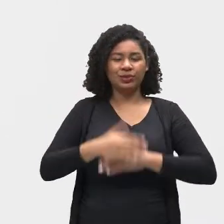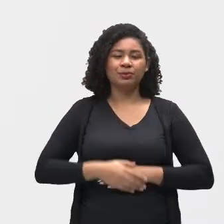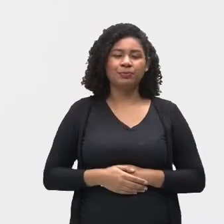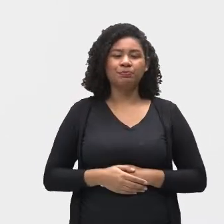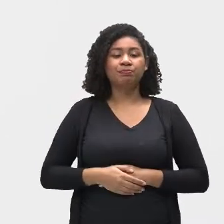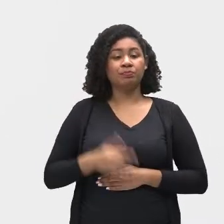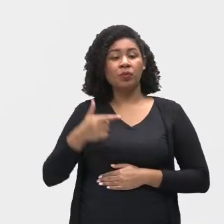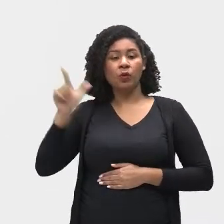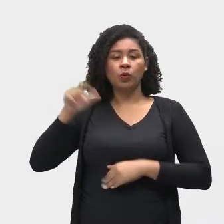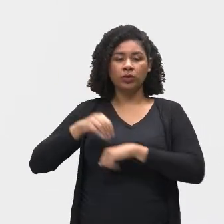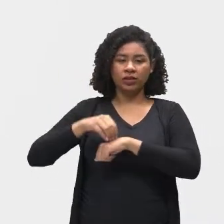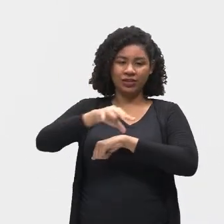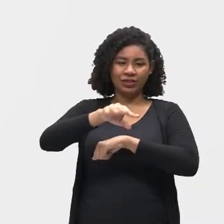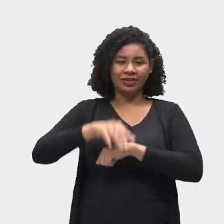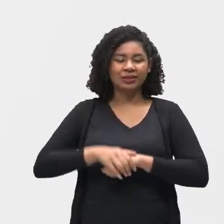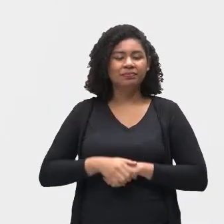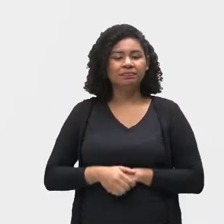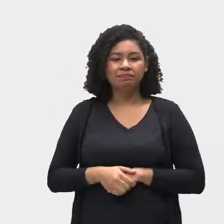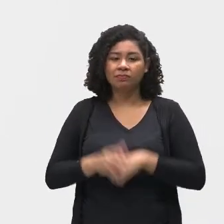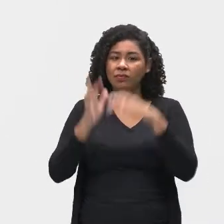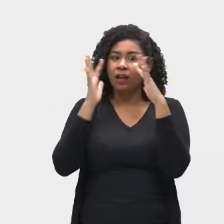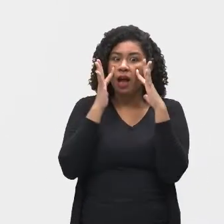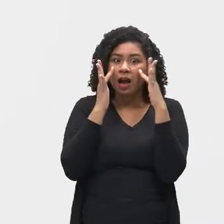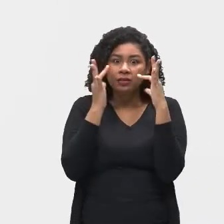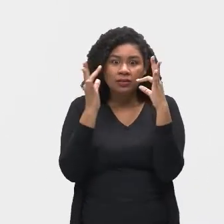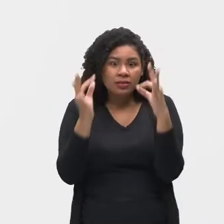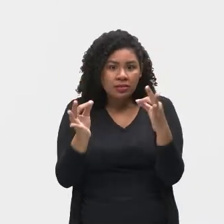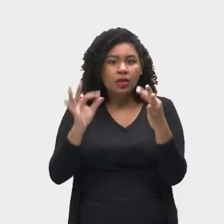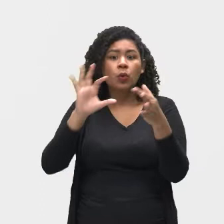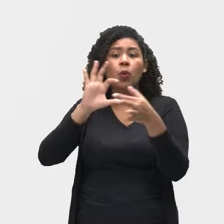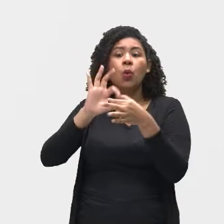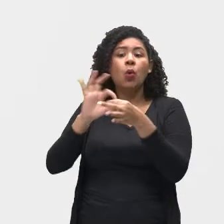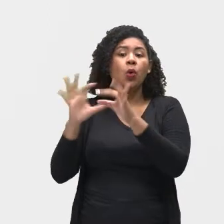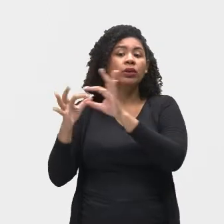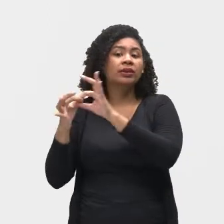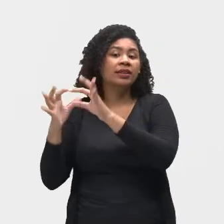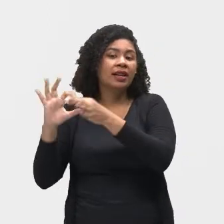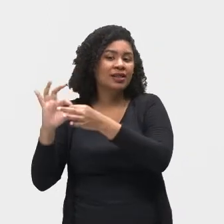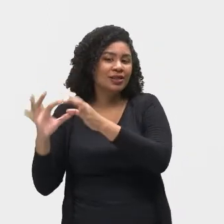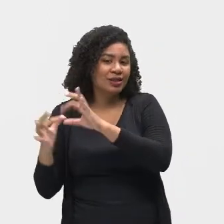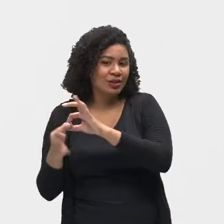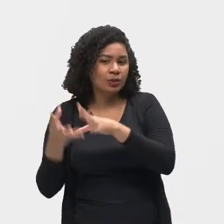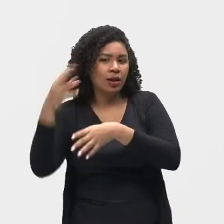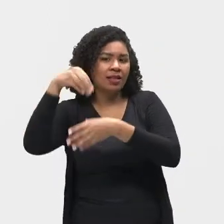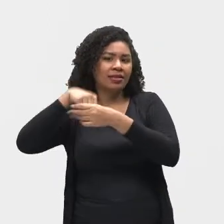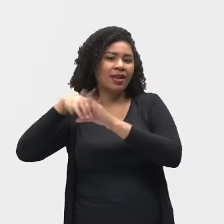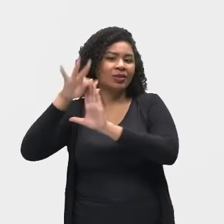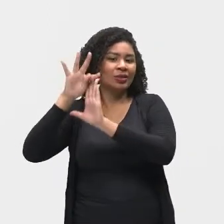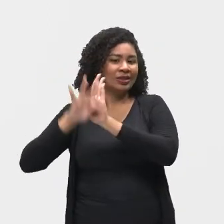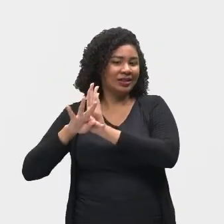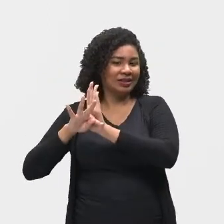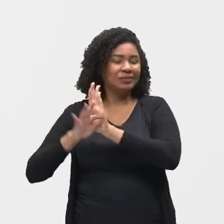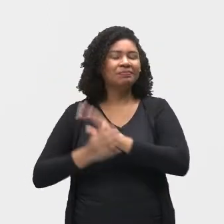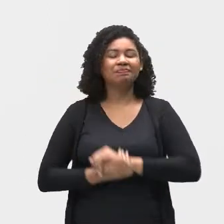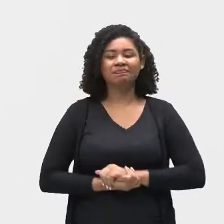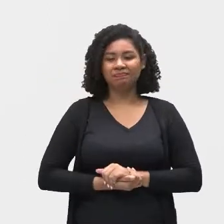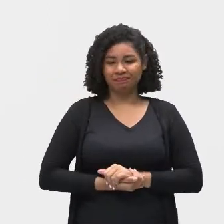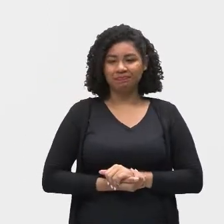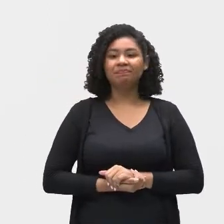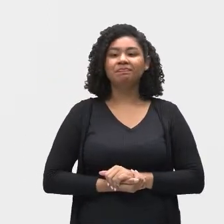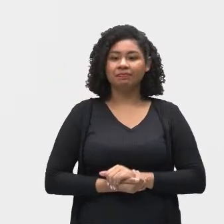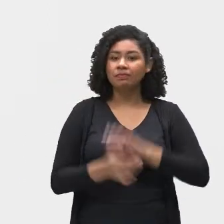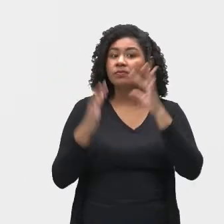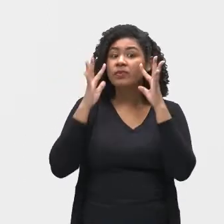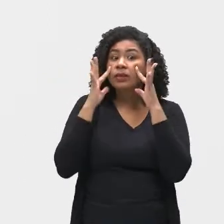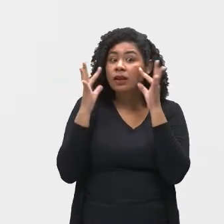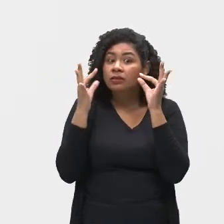dicas. Prestar atenção em que o contexto está colocando, né? Prestar